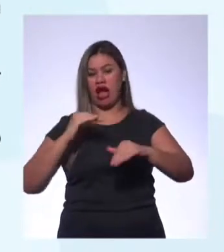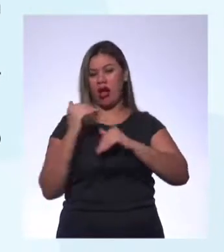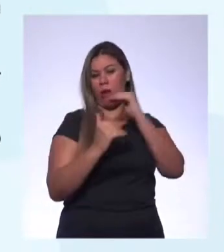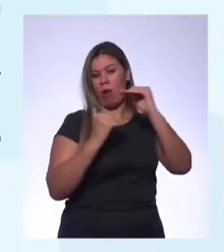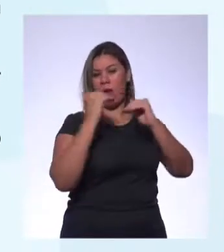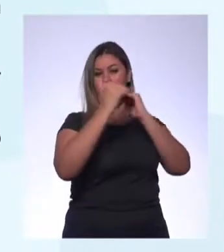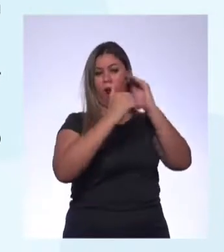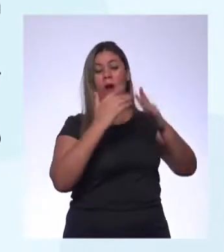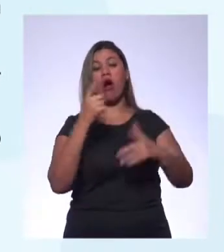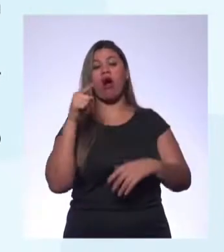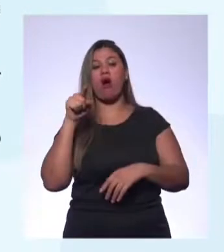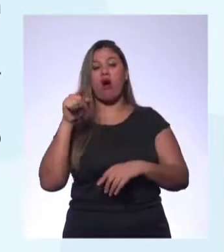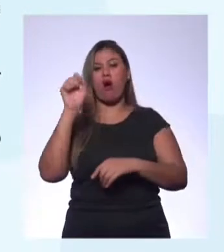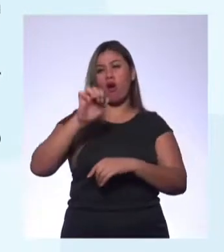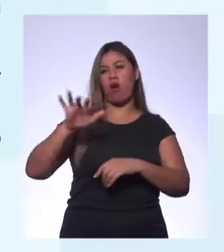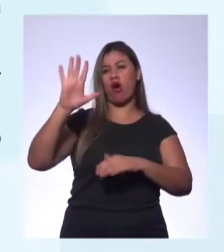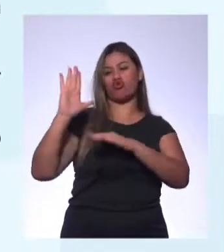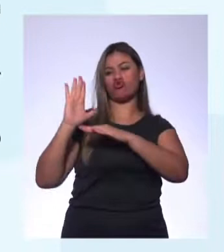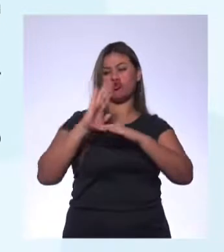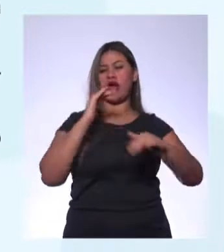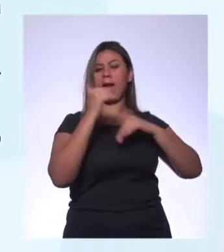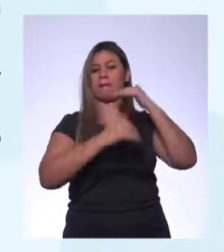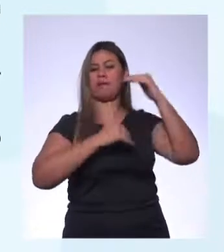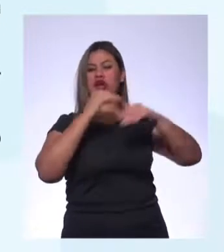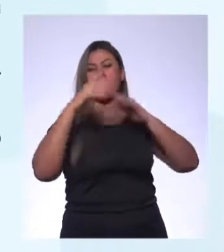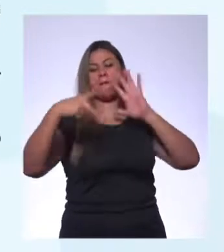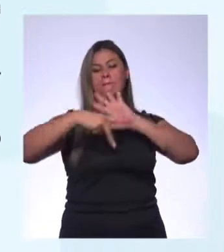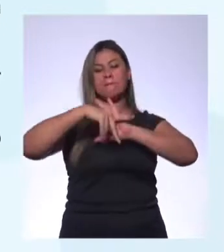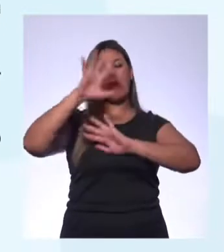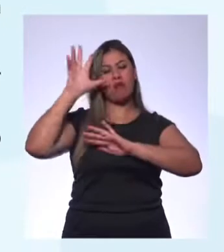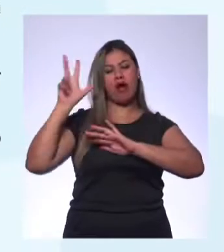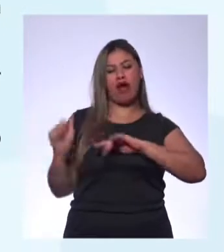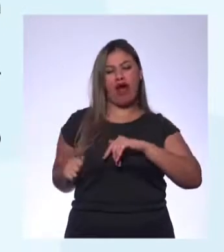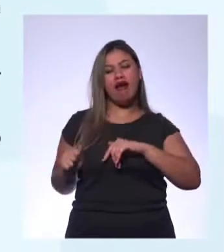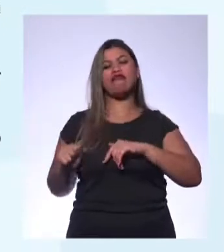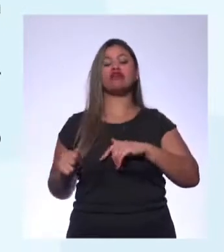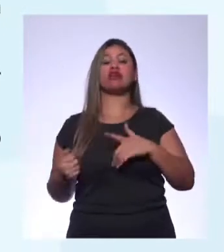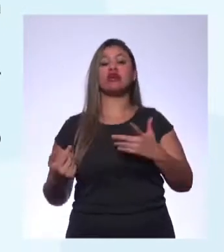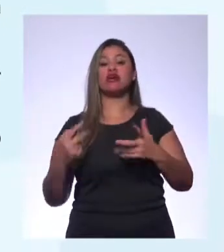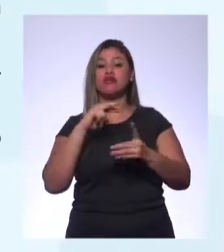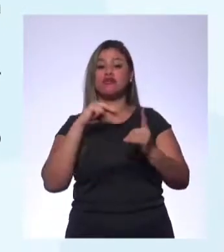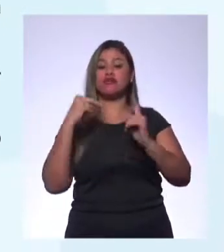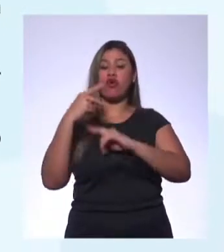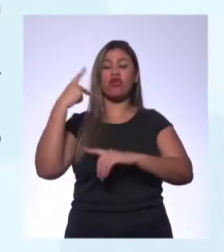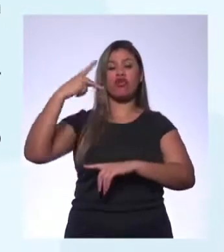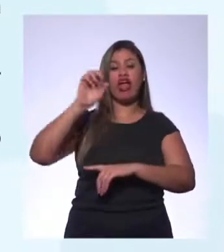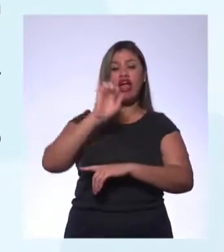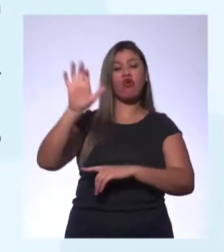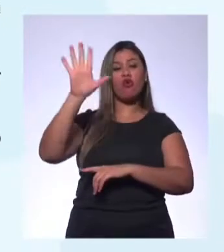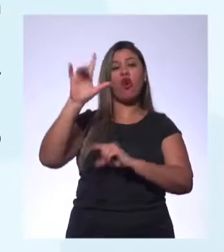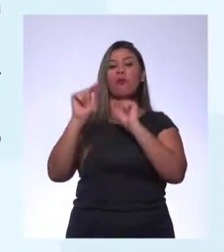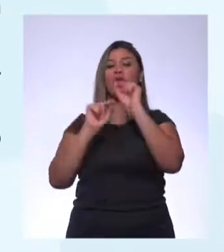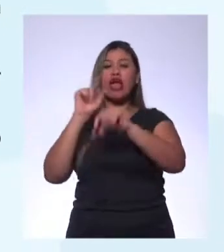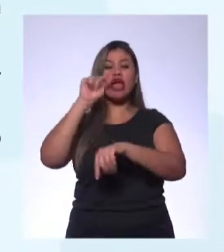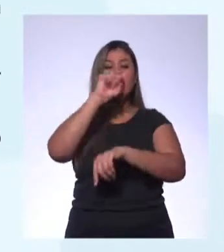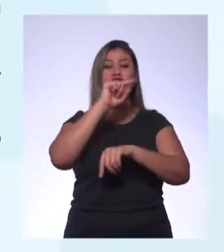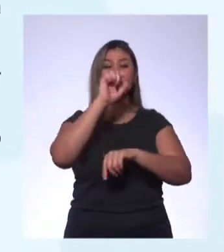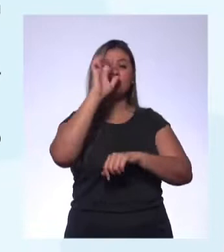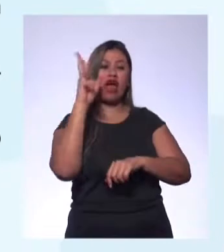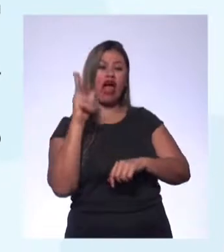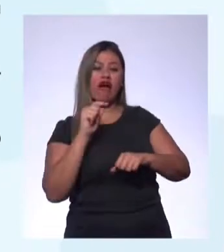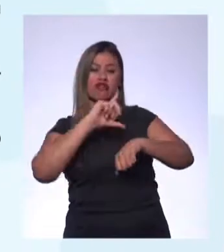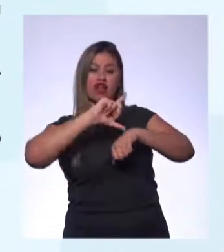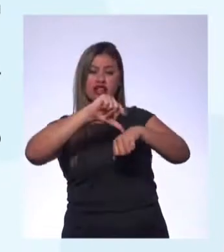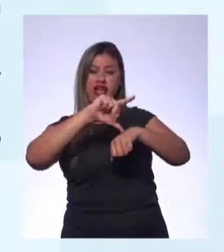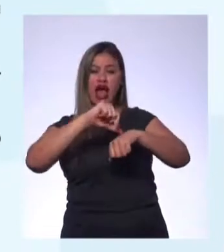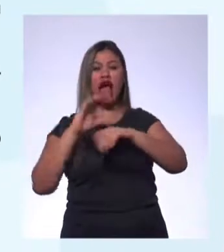falava, nós europeus vamos levar o progresso para o continente africano, que do ponto de vista do europeu está atrasado, vamos levar